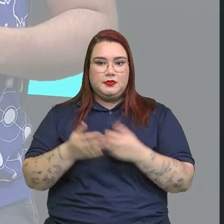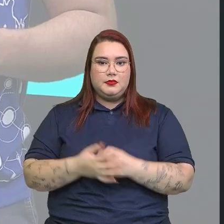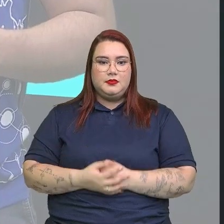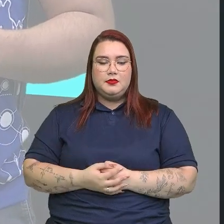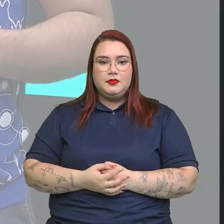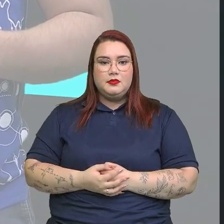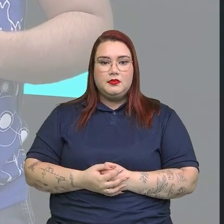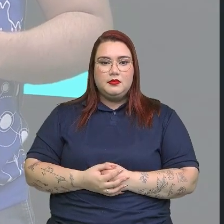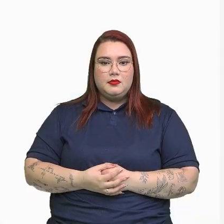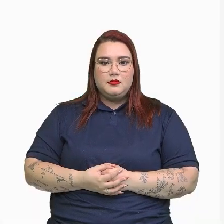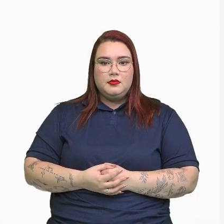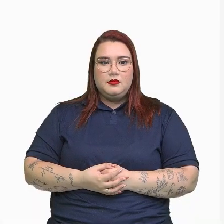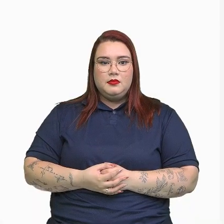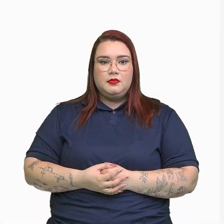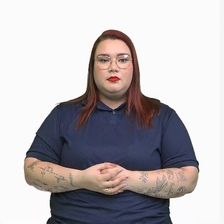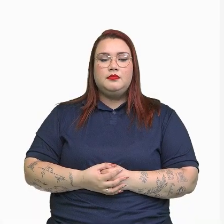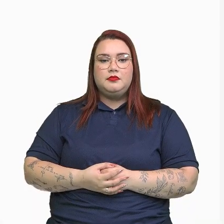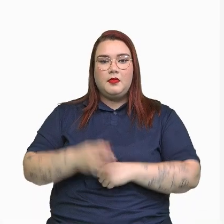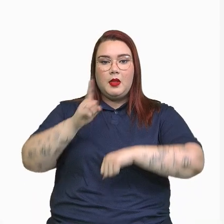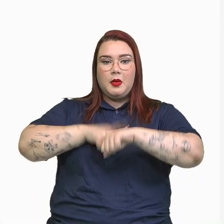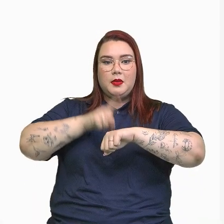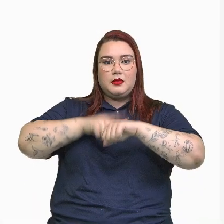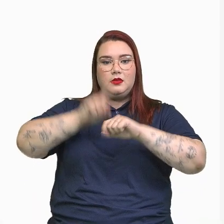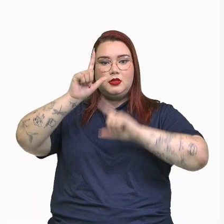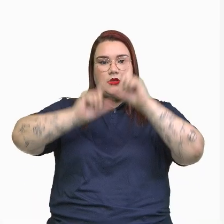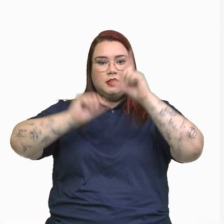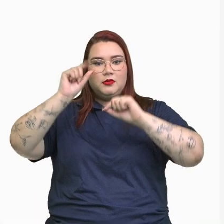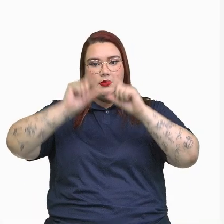texto. A Hora da Estrela,